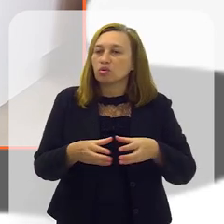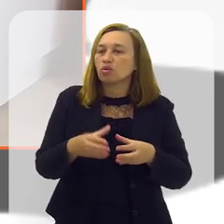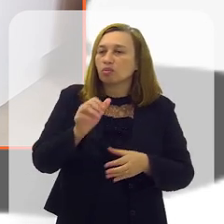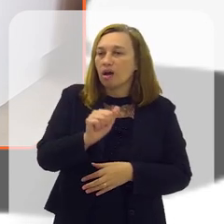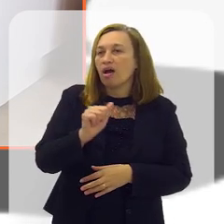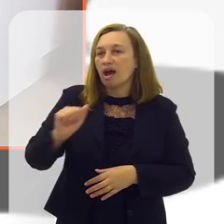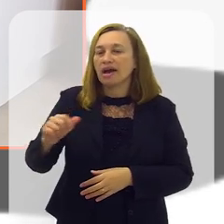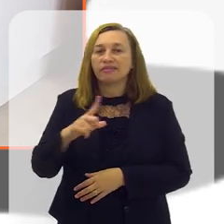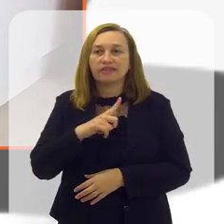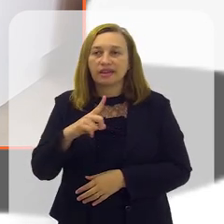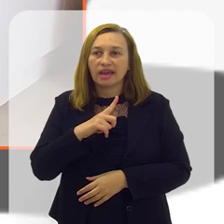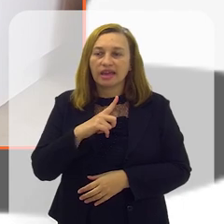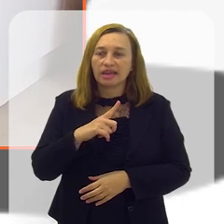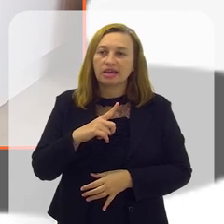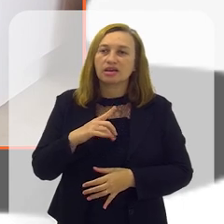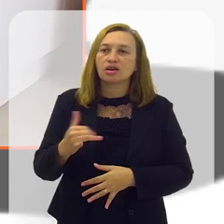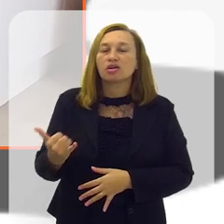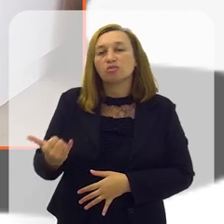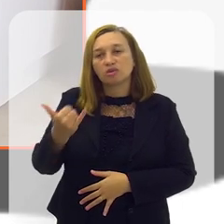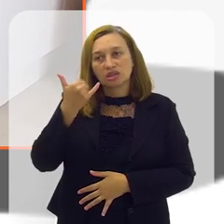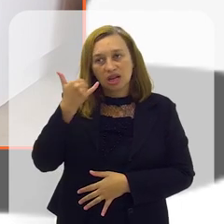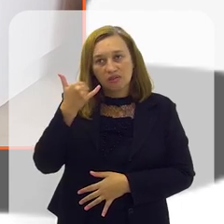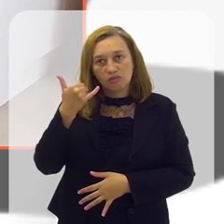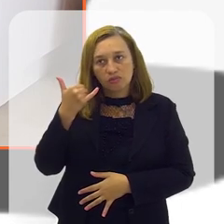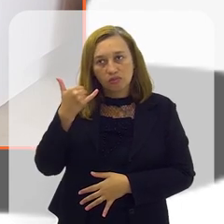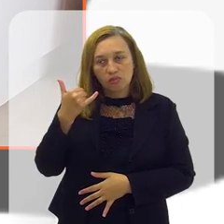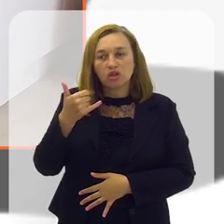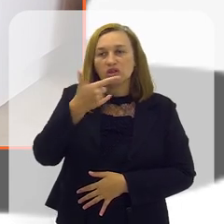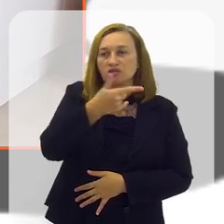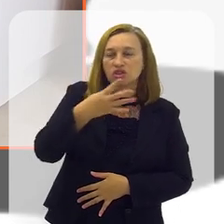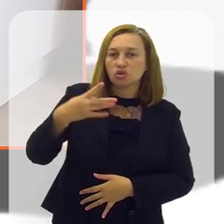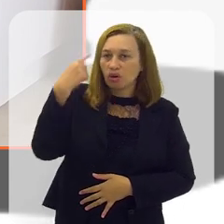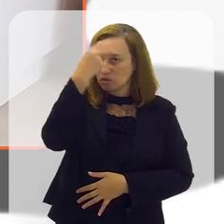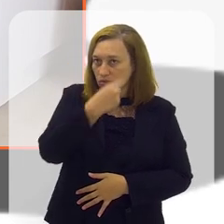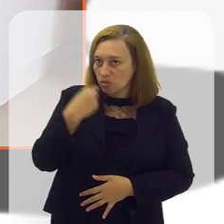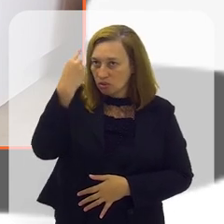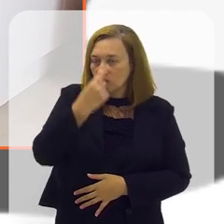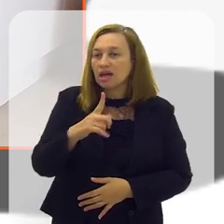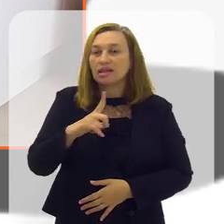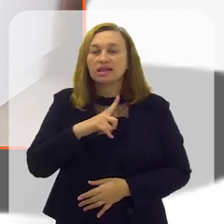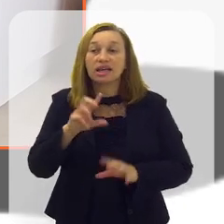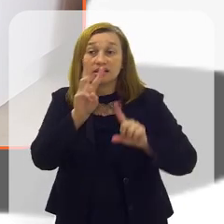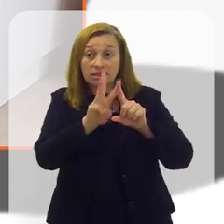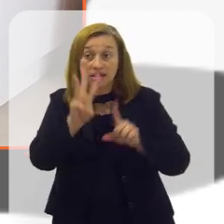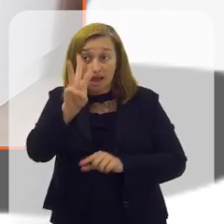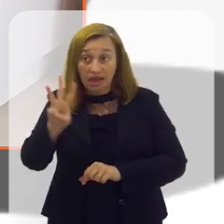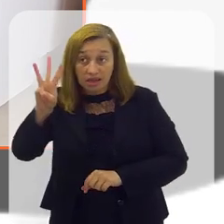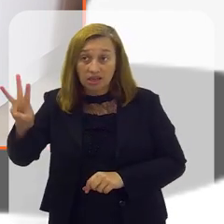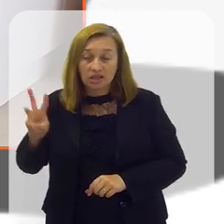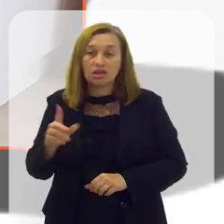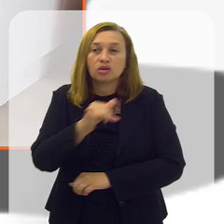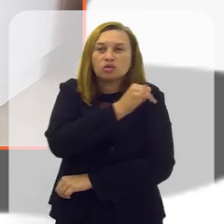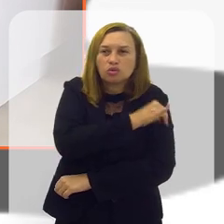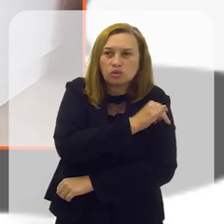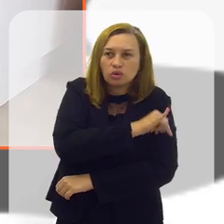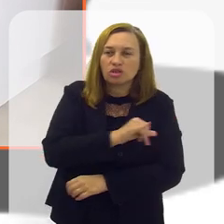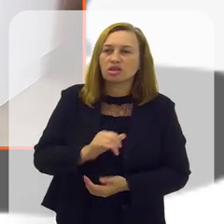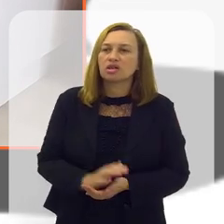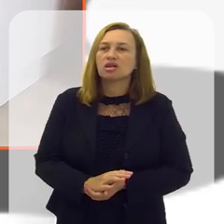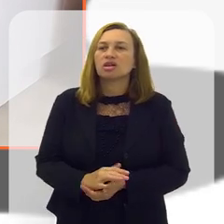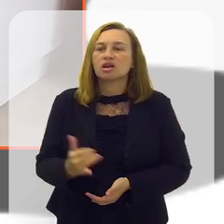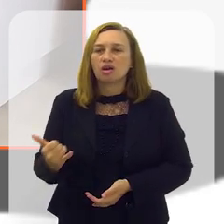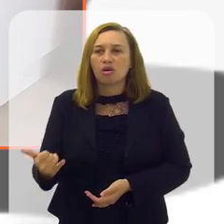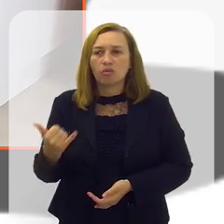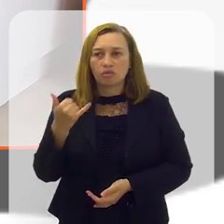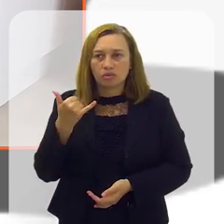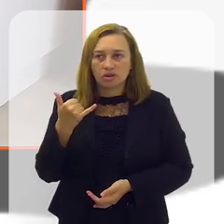sempre tem uma linha de ajuda por telefone 24 horas, tem site. A do Rio de